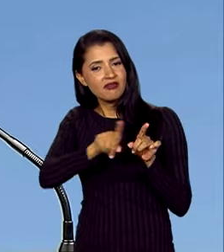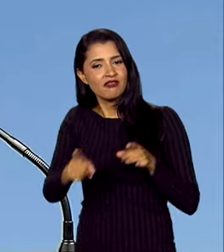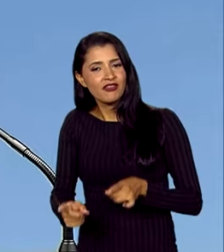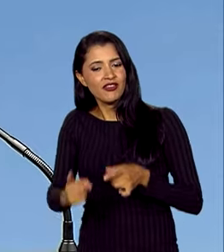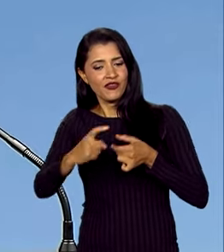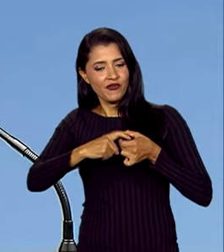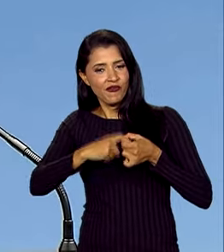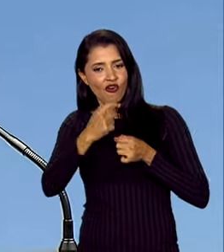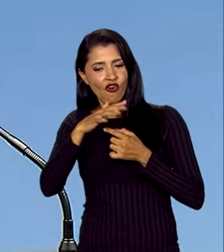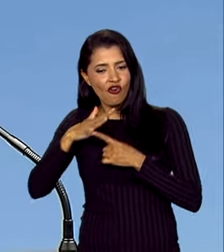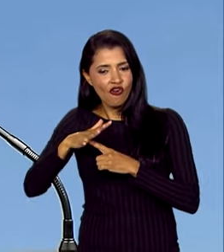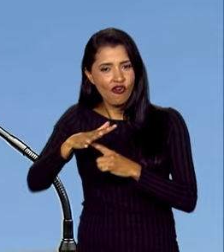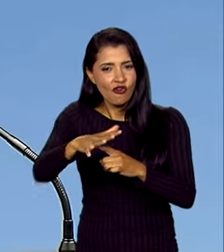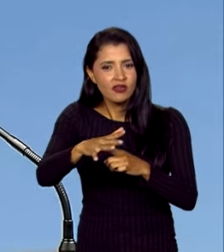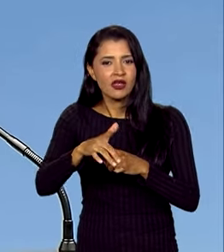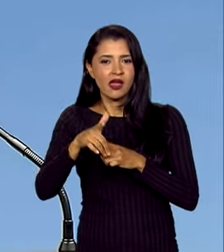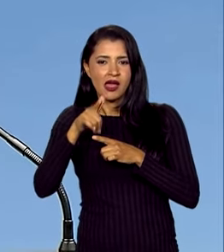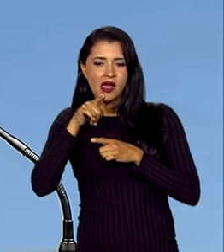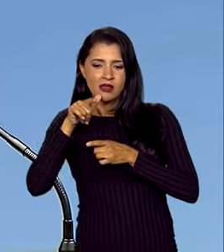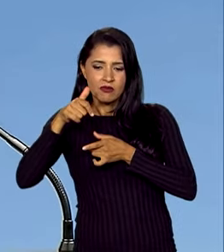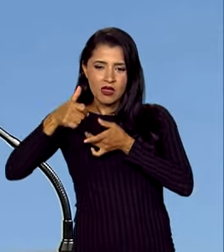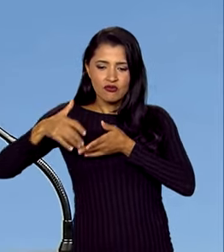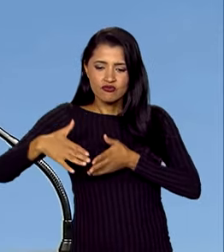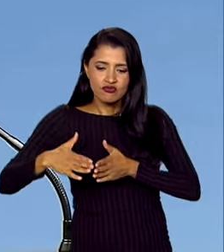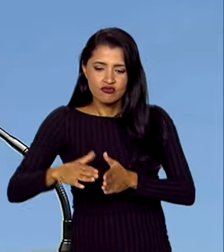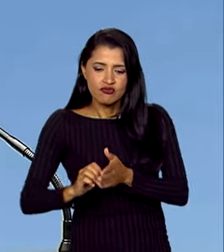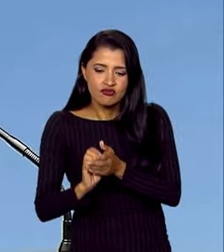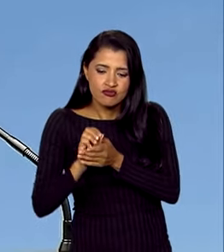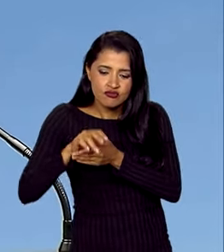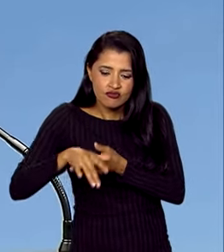recuperação ambiental nas nascentes do Cerrado,